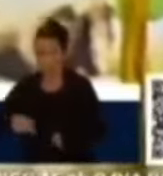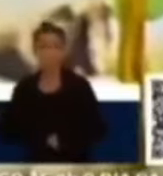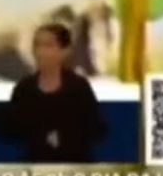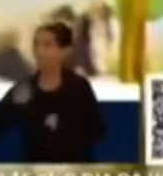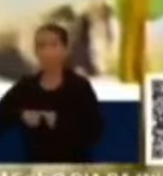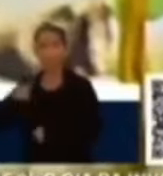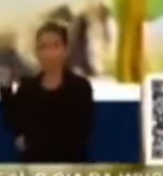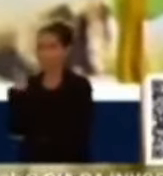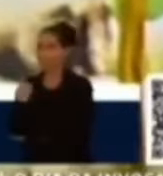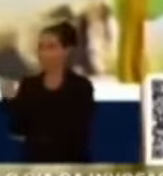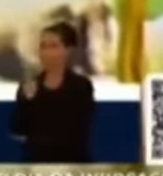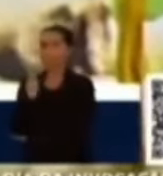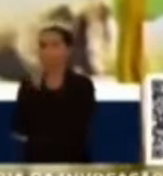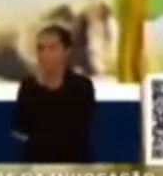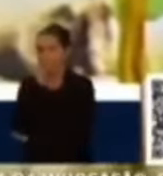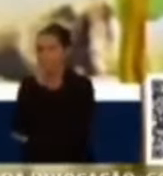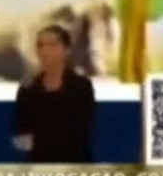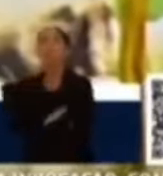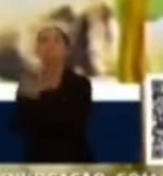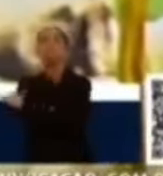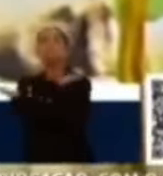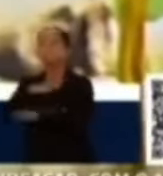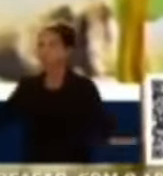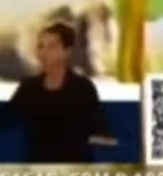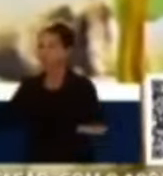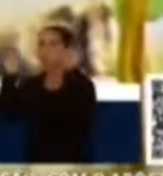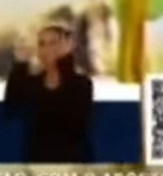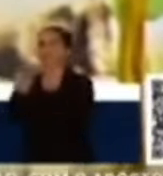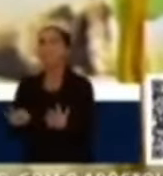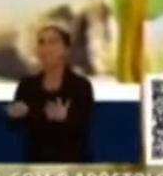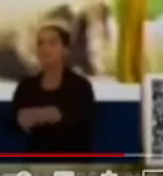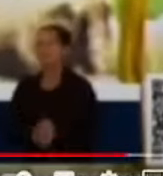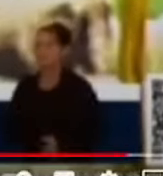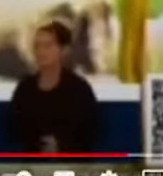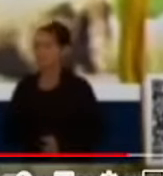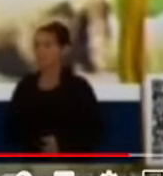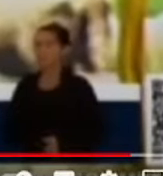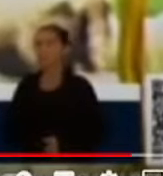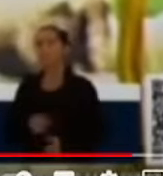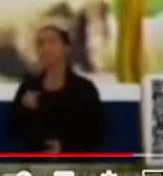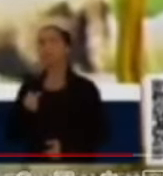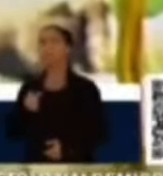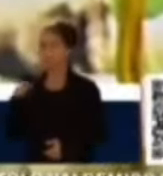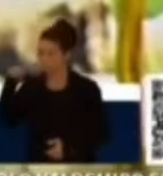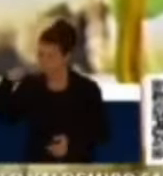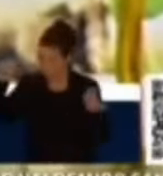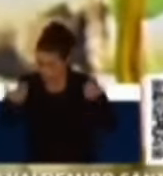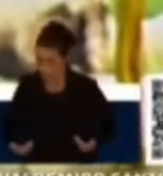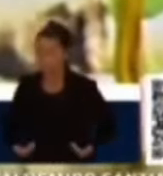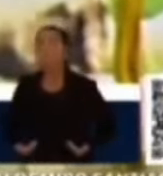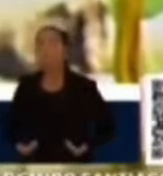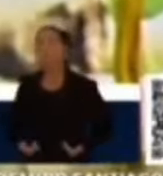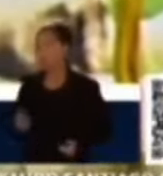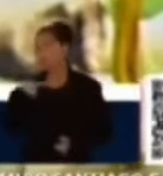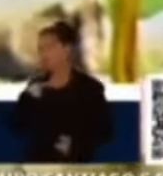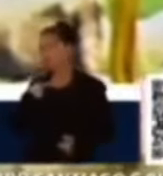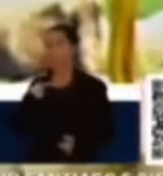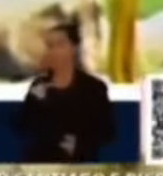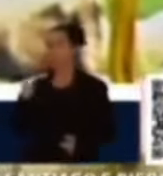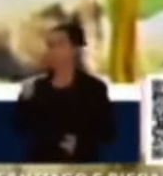sai. Chega, chega. Eu sou desse jeito, só que eu